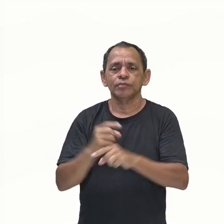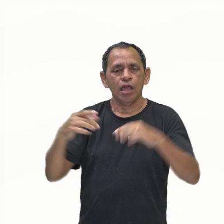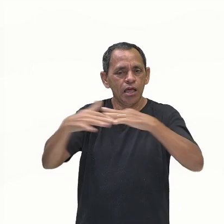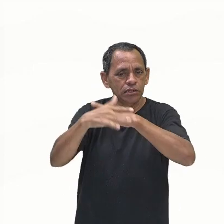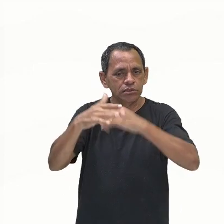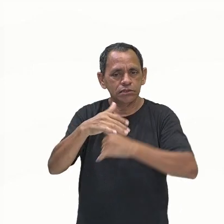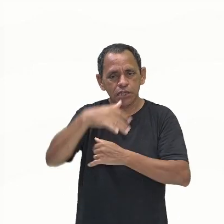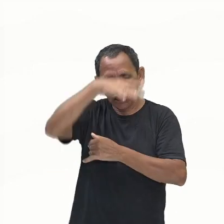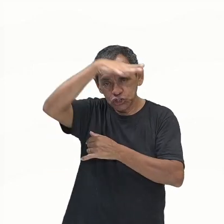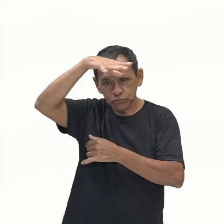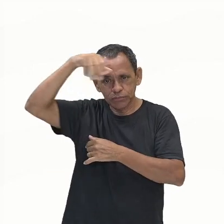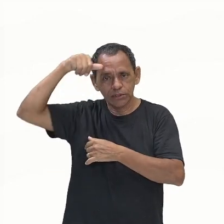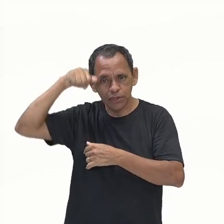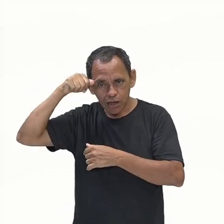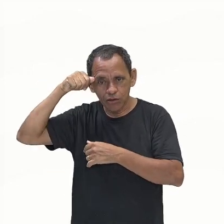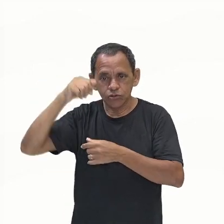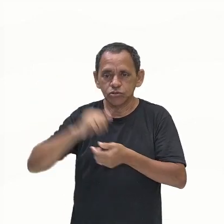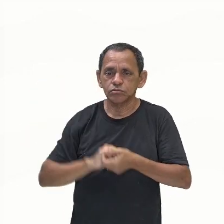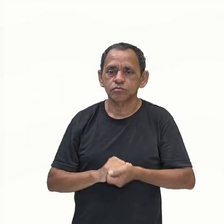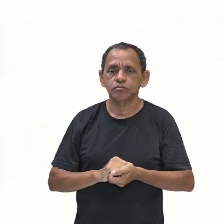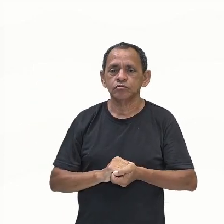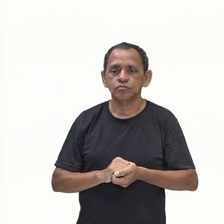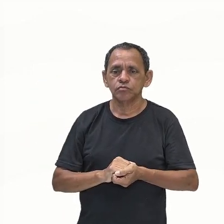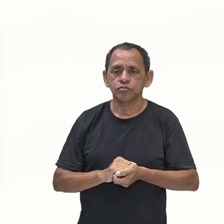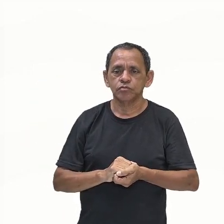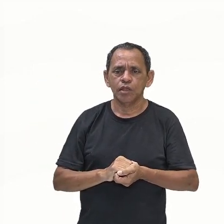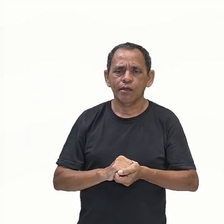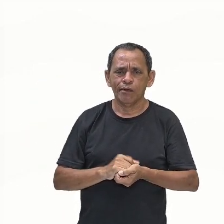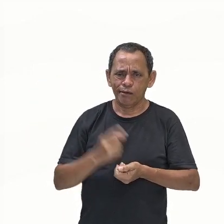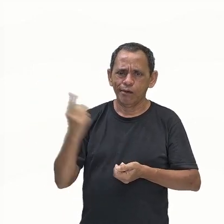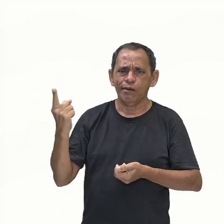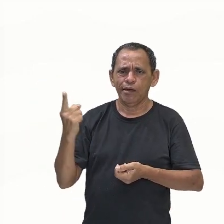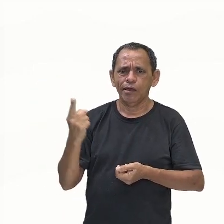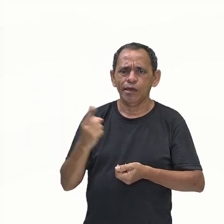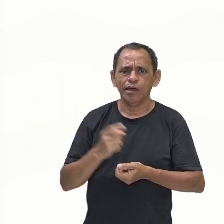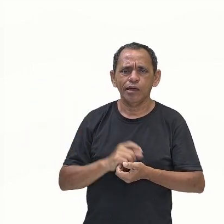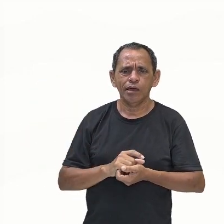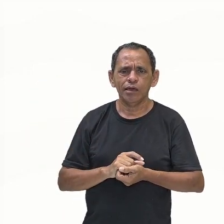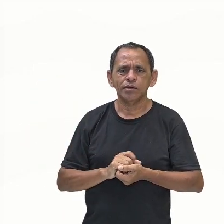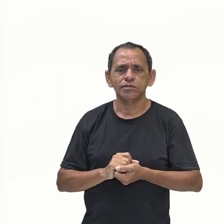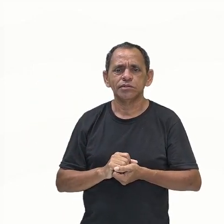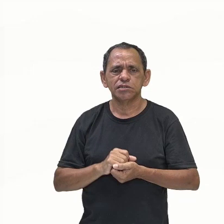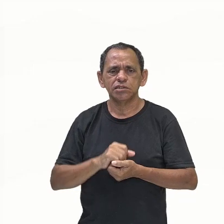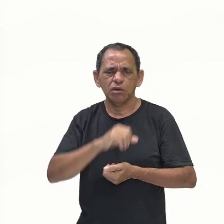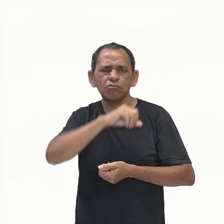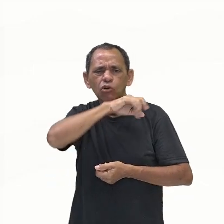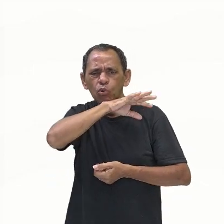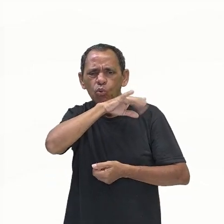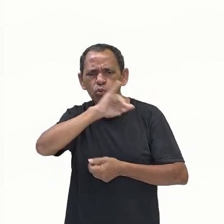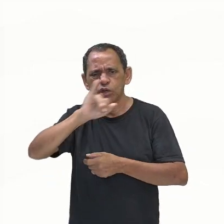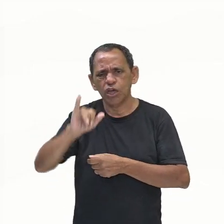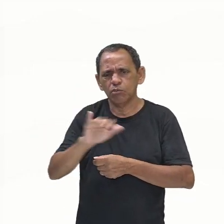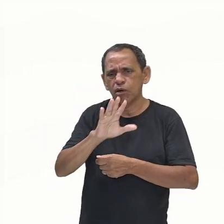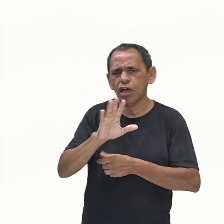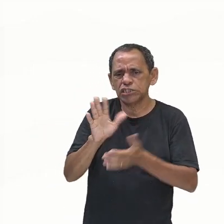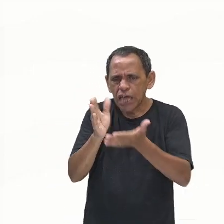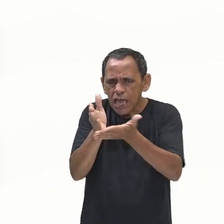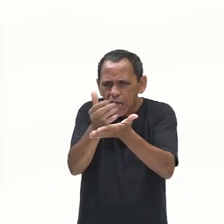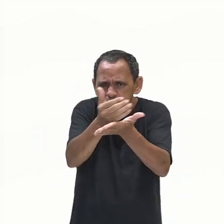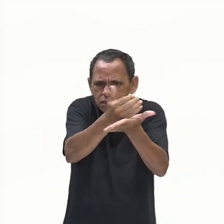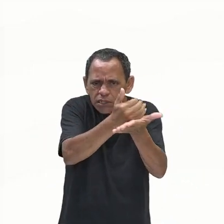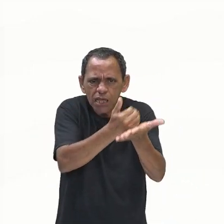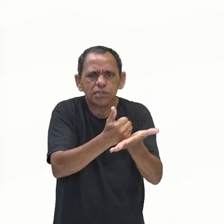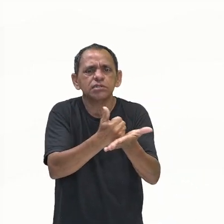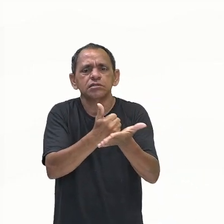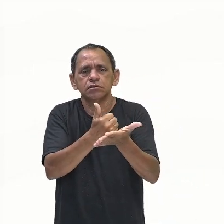Mas aqui nós vemos num satélite esse aqui então baixa resolução, né? Esse aqui de média resolução,